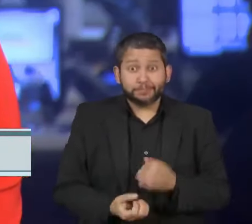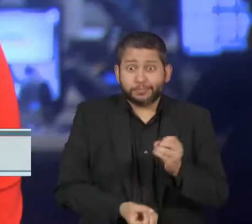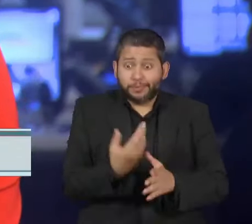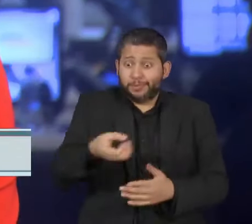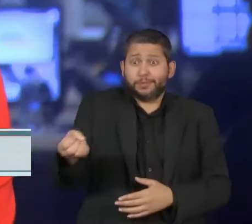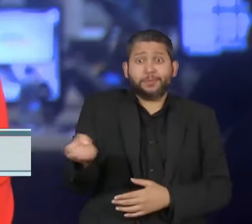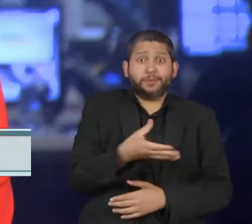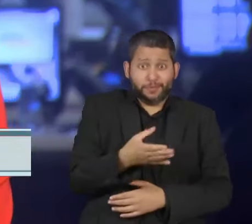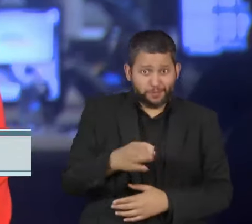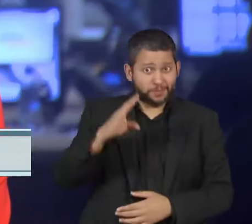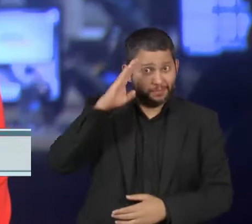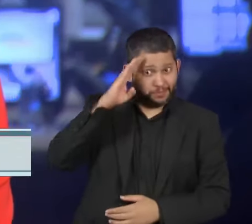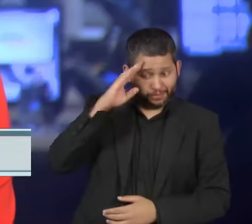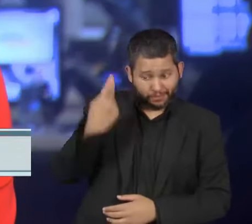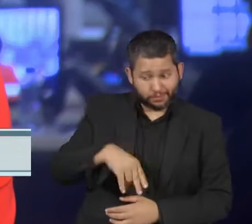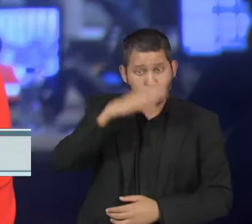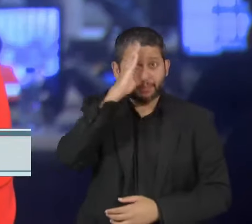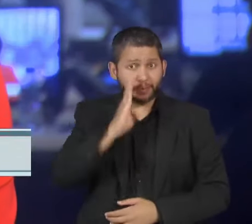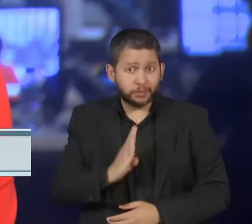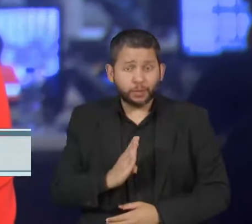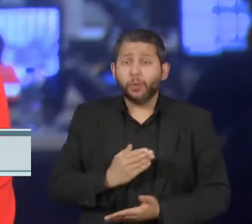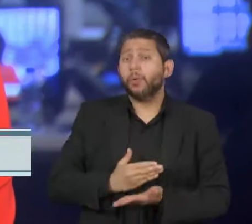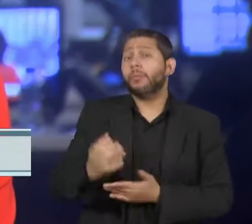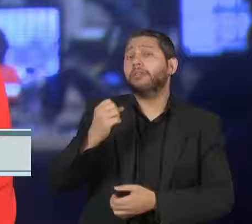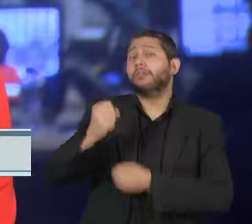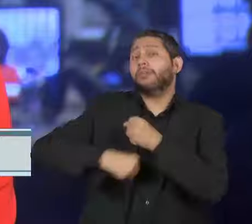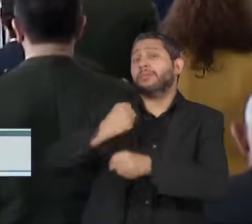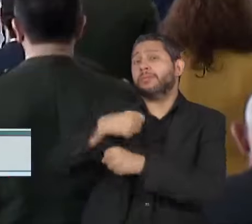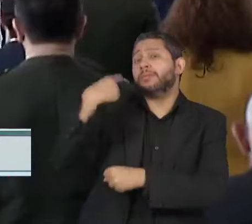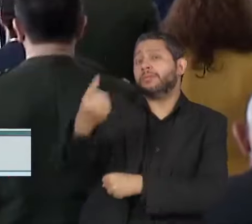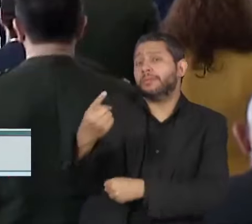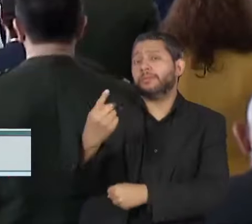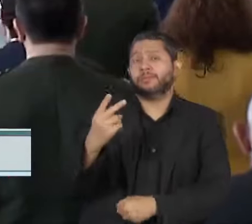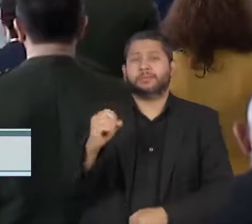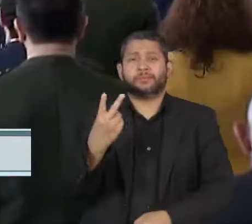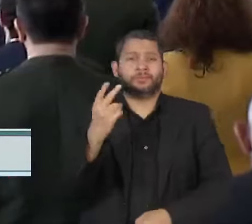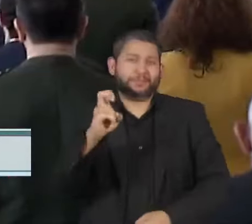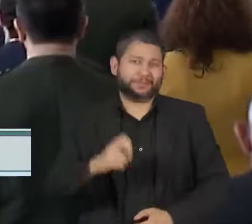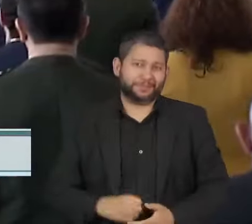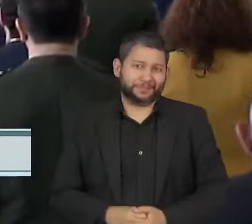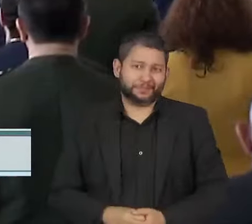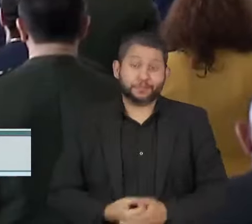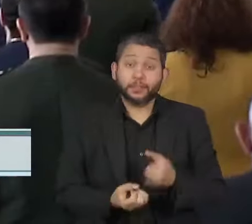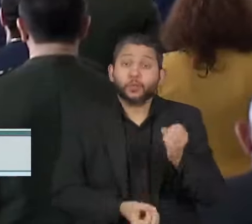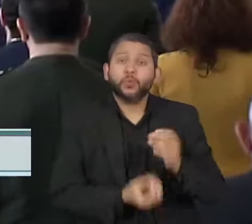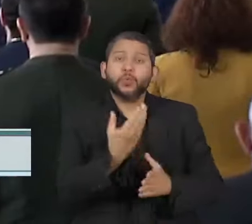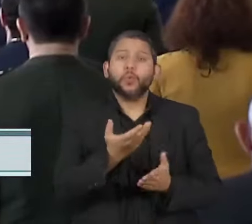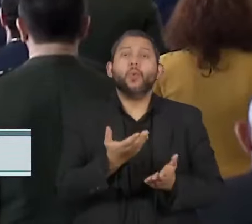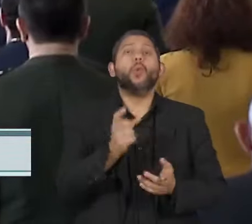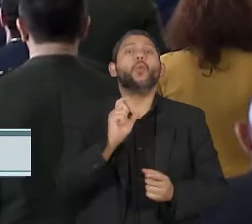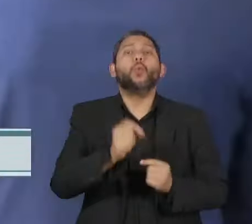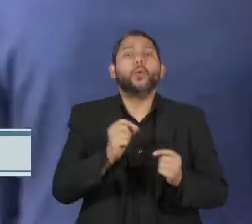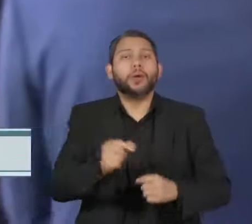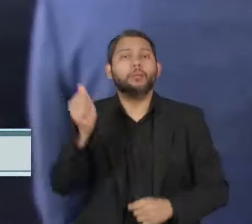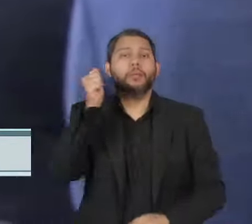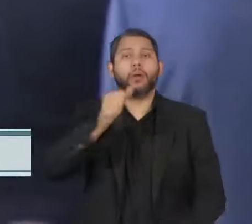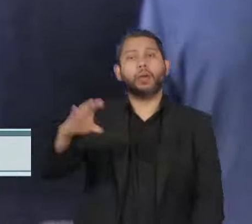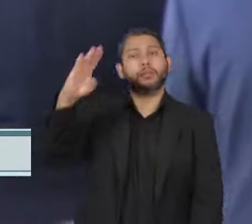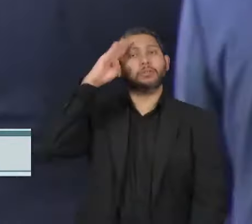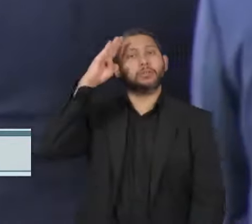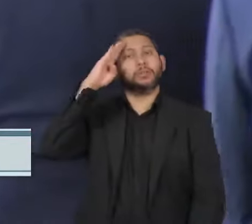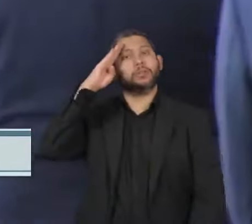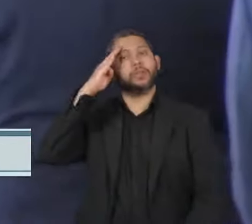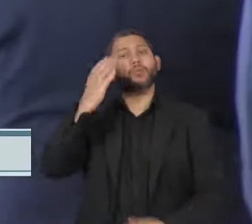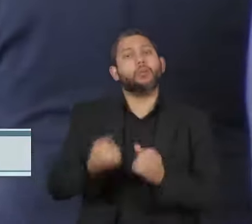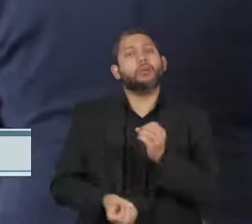inédita nas Forças Armadas Brasileiras e terá início no ano que vem. A criação do Serviço Militar Feminino foi